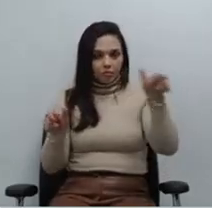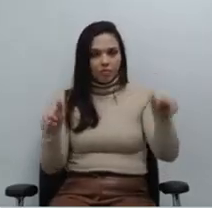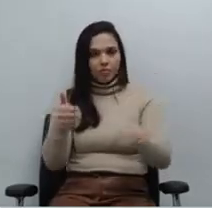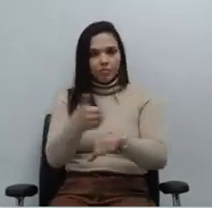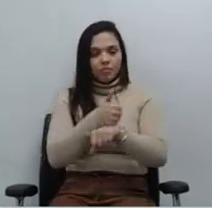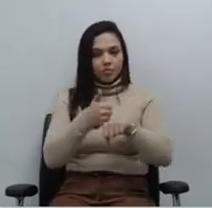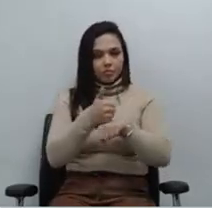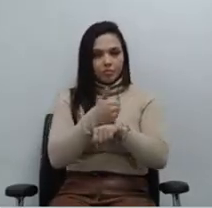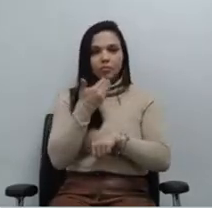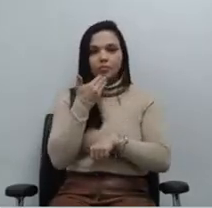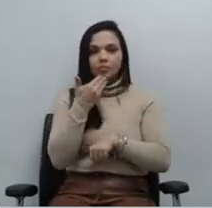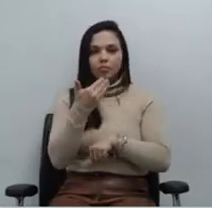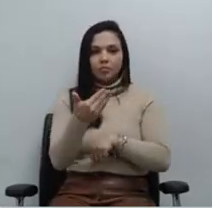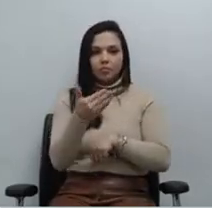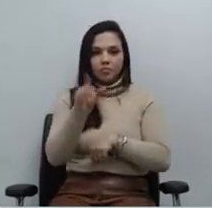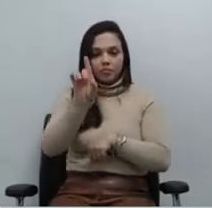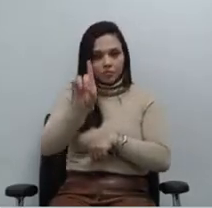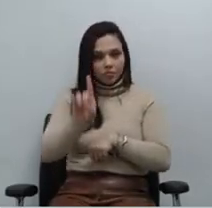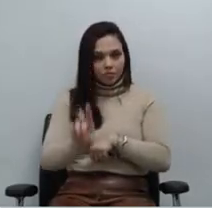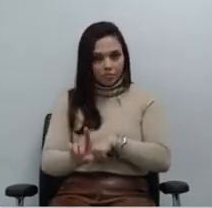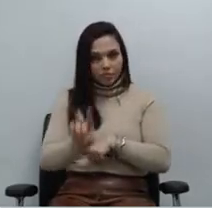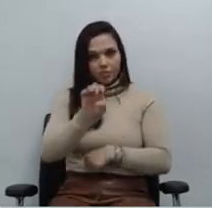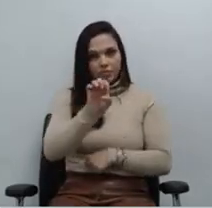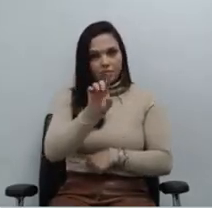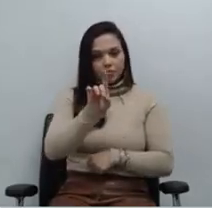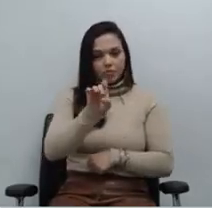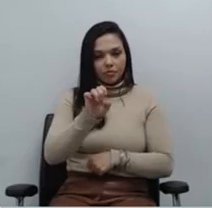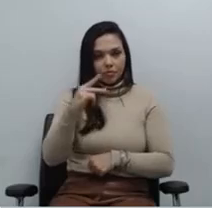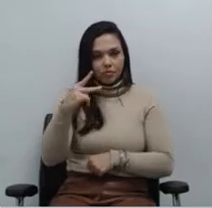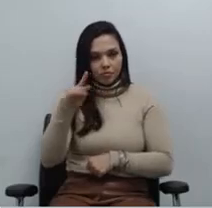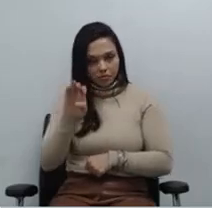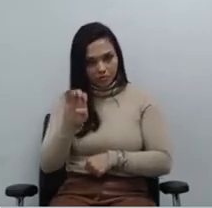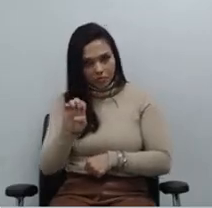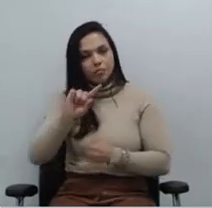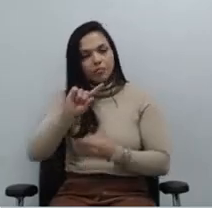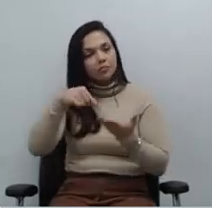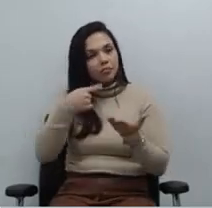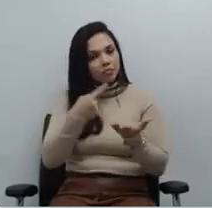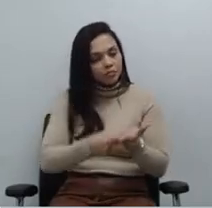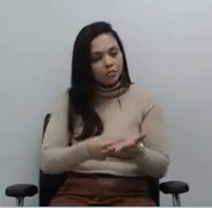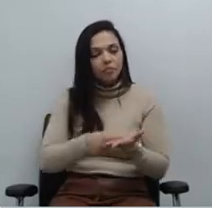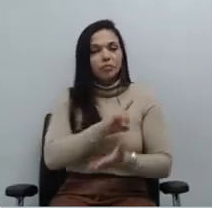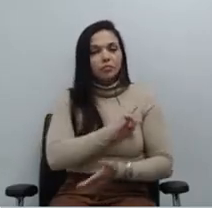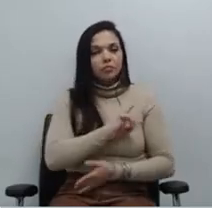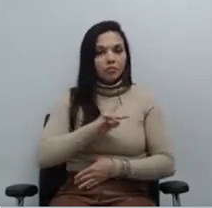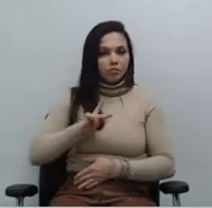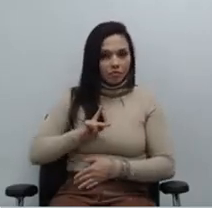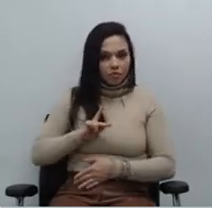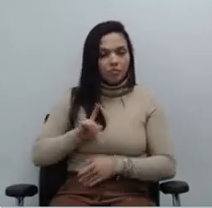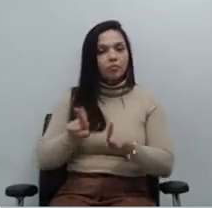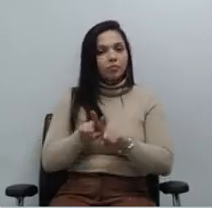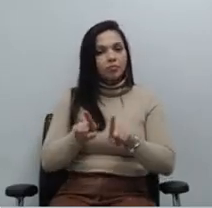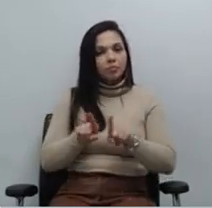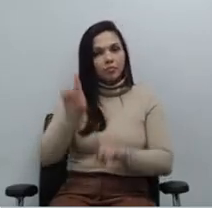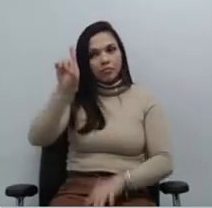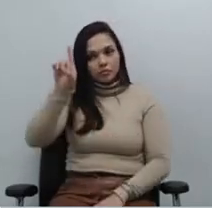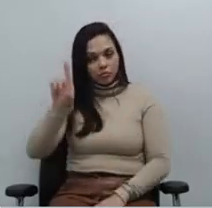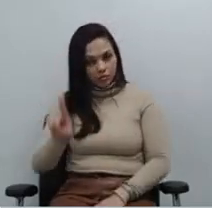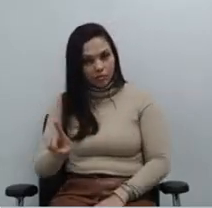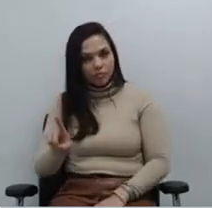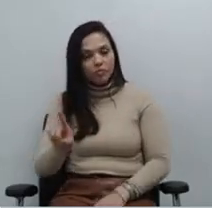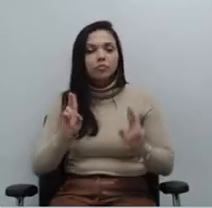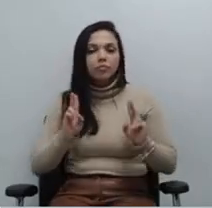à direção da EDEP que virá, as próximas, e também um compromisso de toda a Defensoria Pública, que